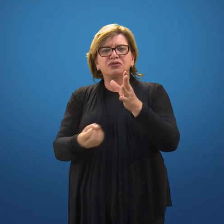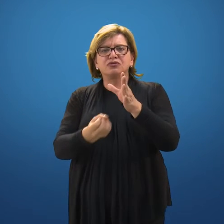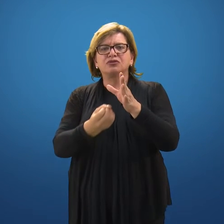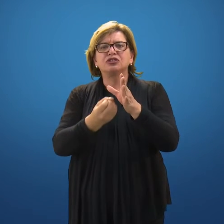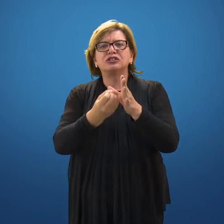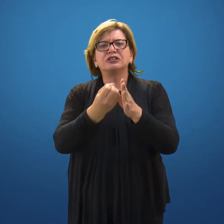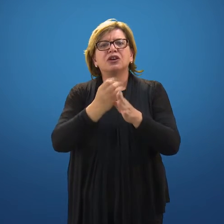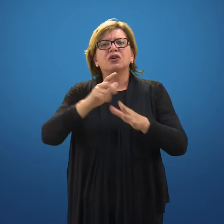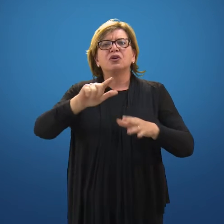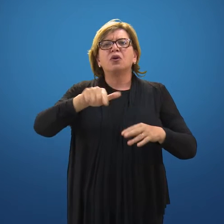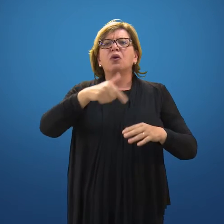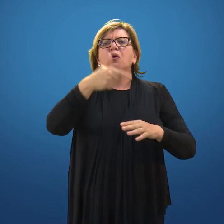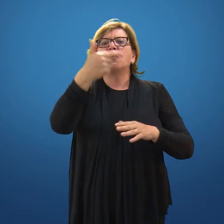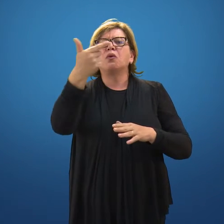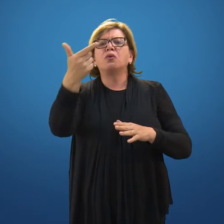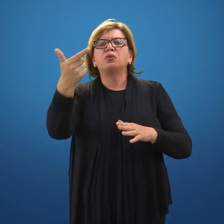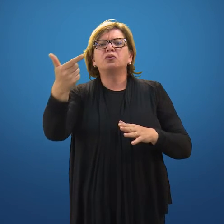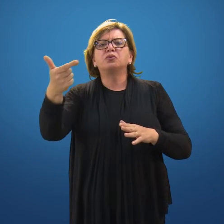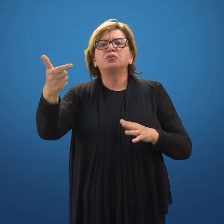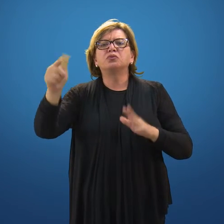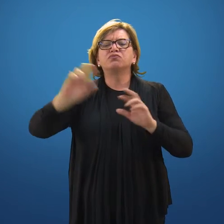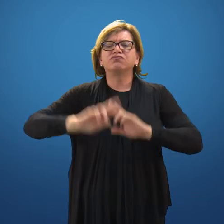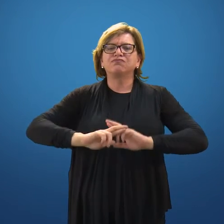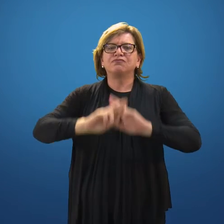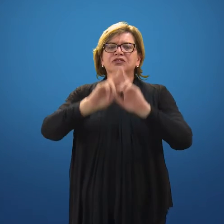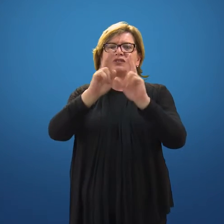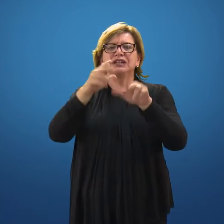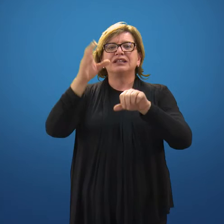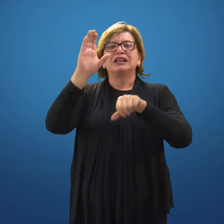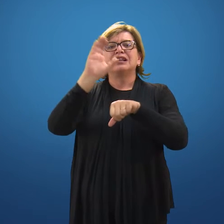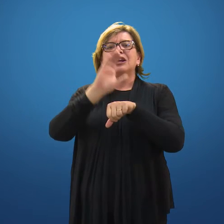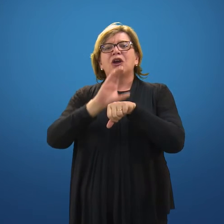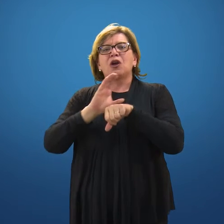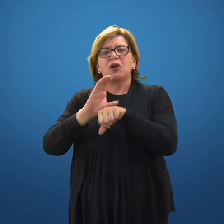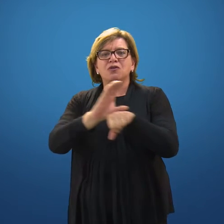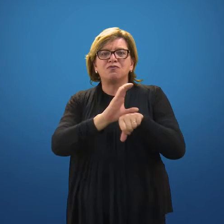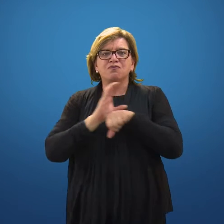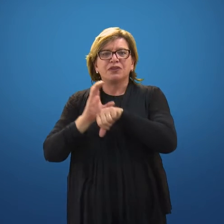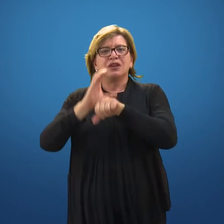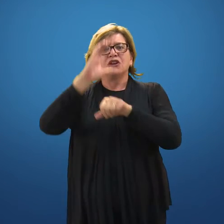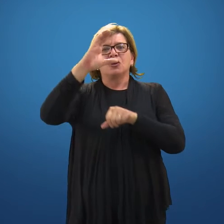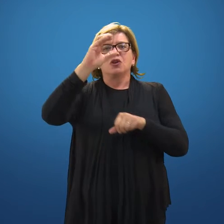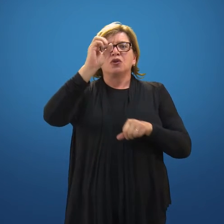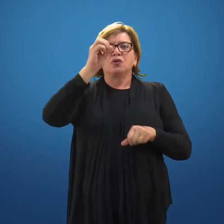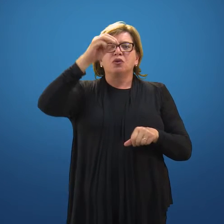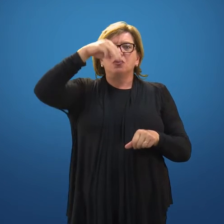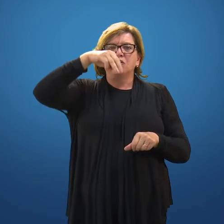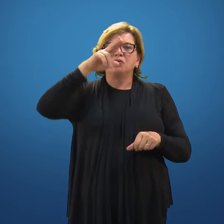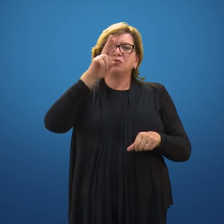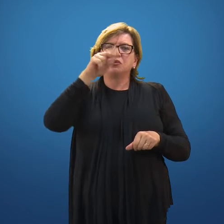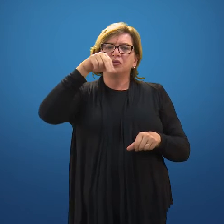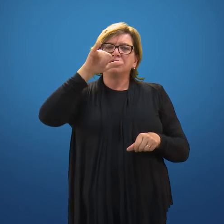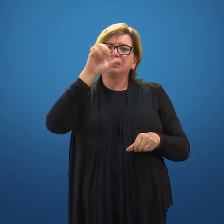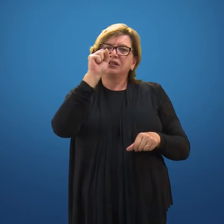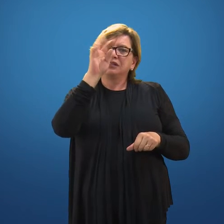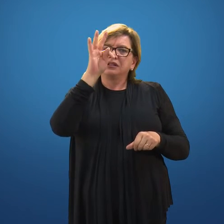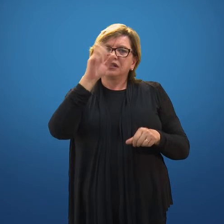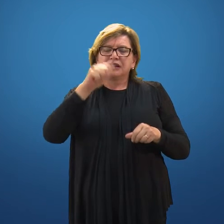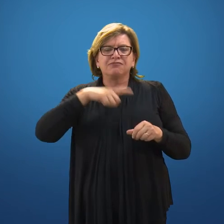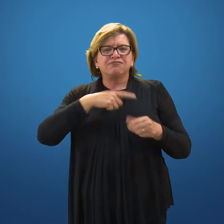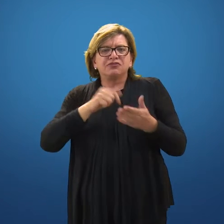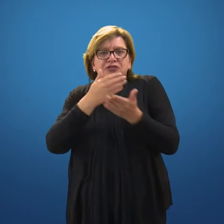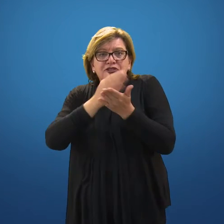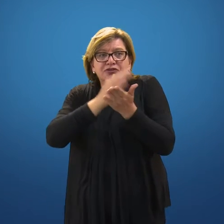surgiria um modo de produção comunista, onde não existia mais divisão entre as classes, não existiria